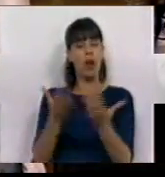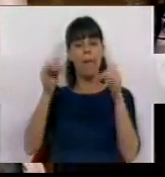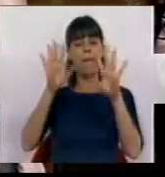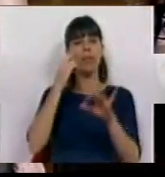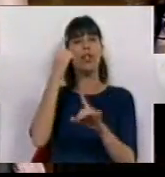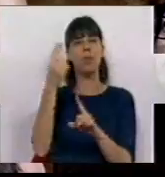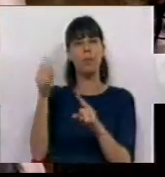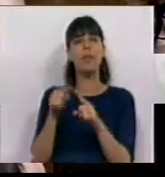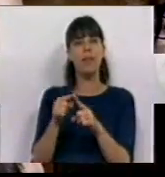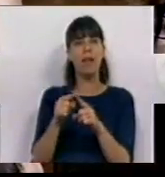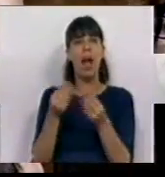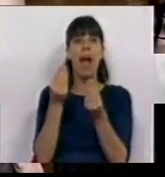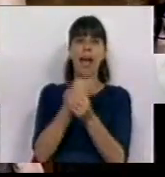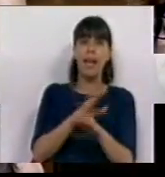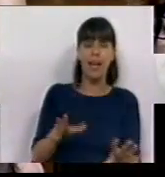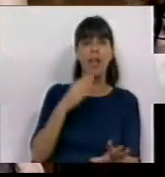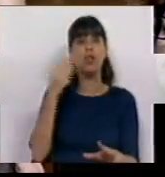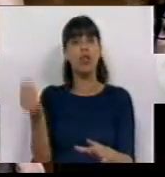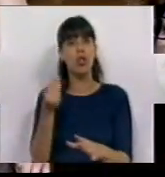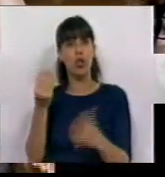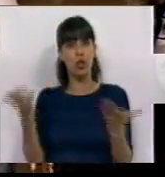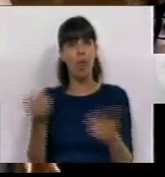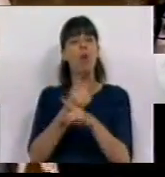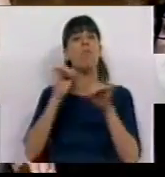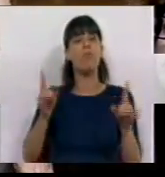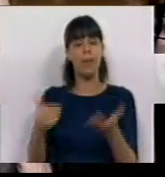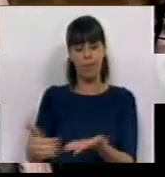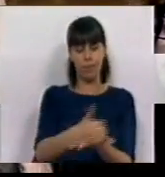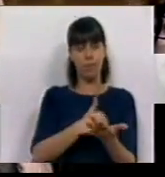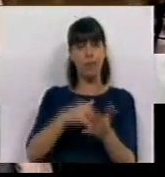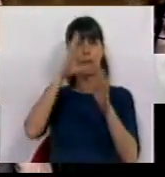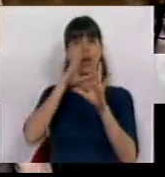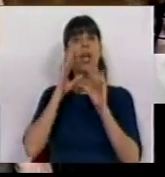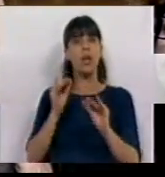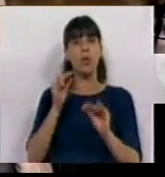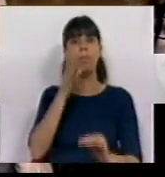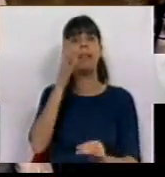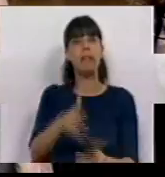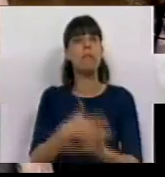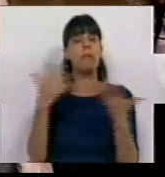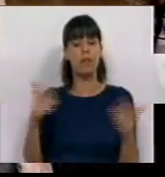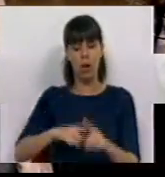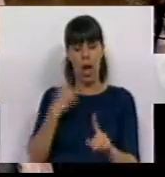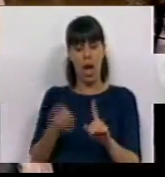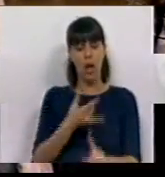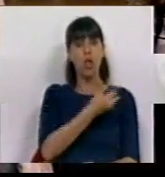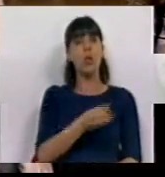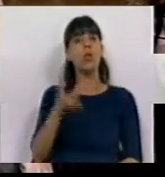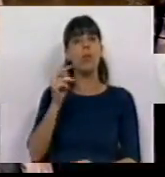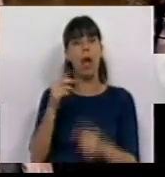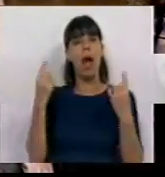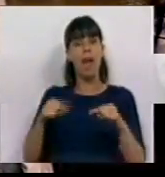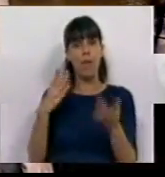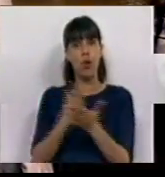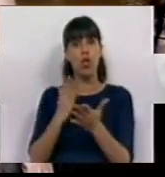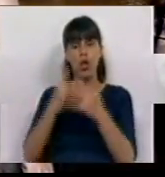mas particularmente entre as crianças e jovens. Desde logo porque dados do Ministério da Educação diziam que no ano de 2013 existiam